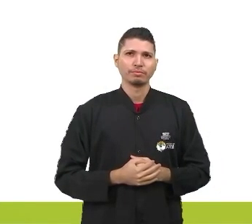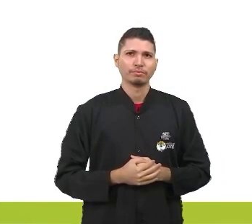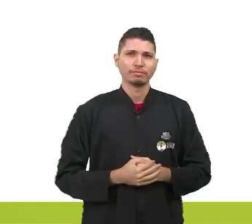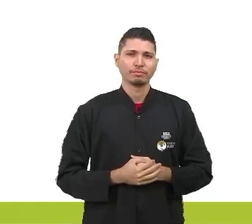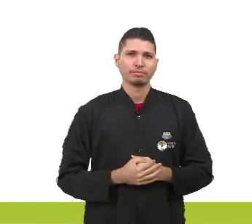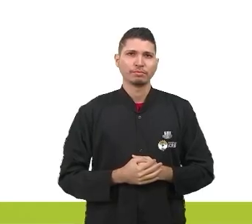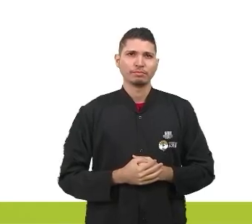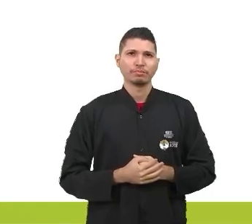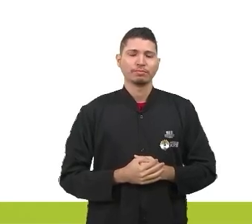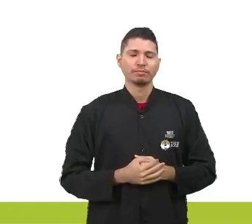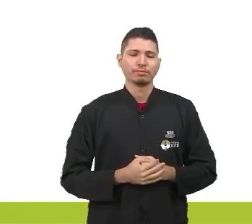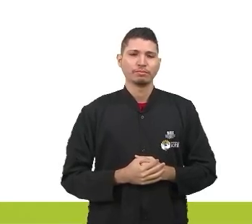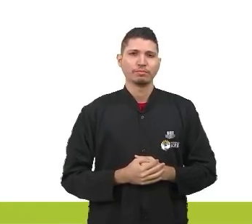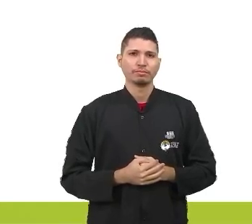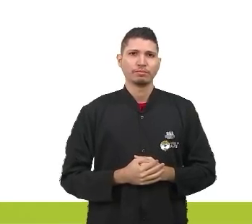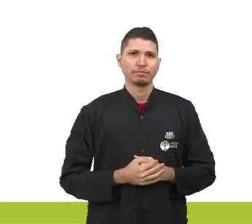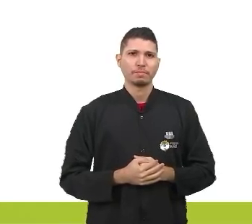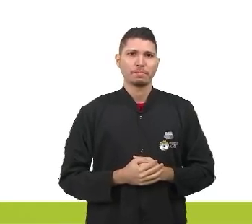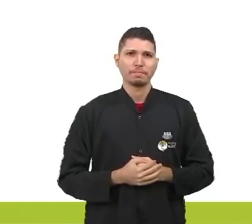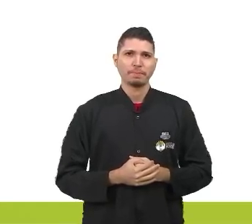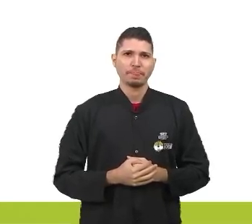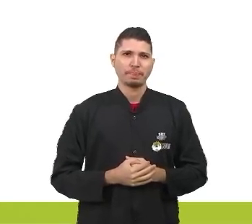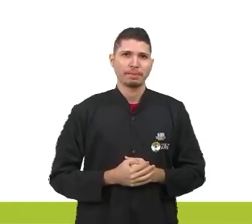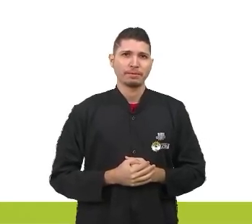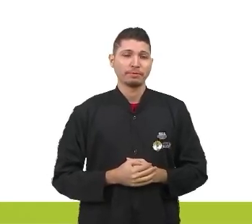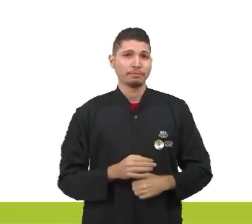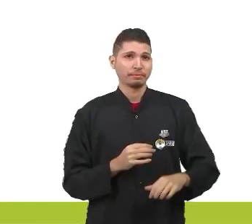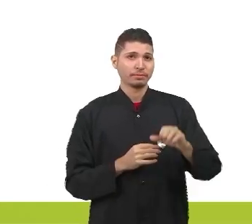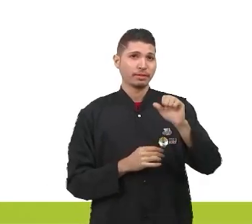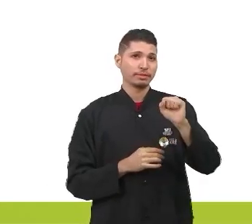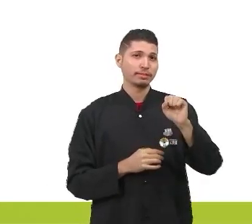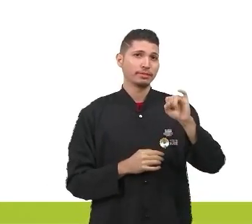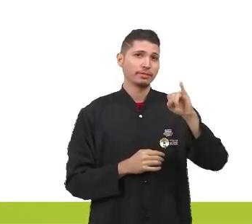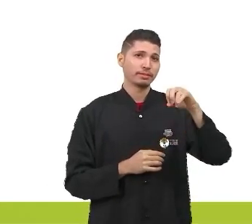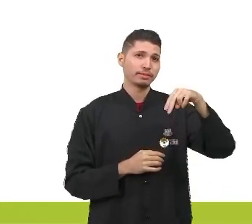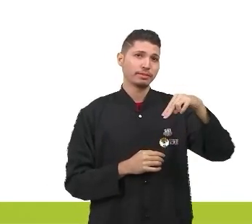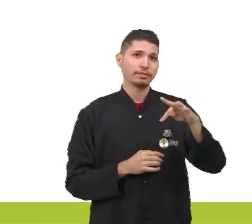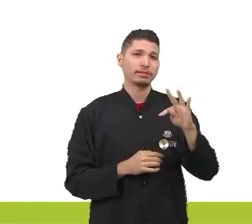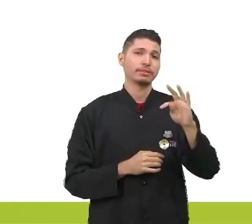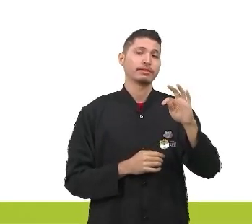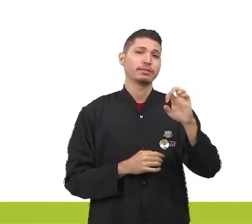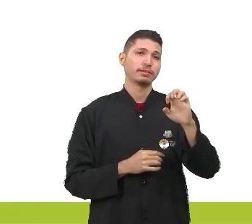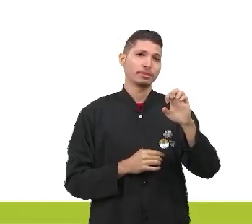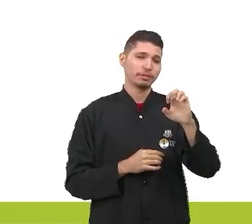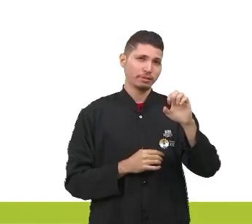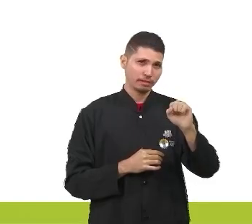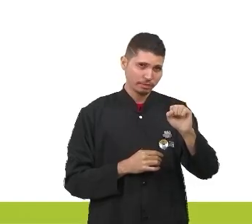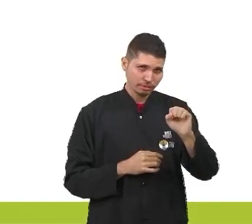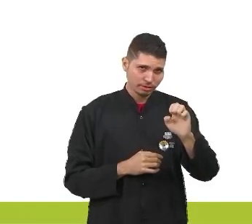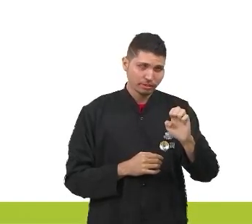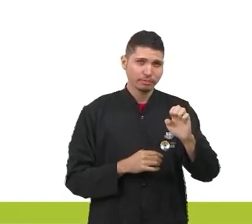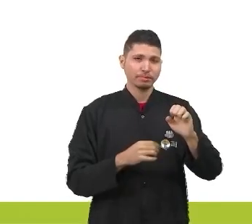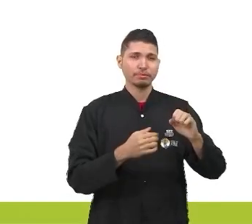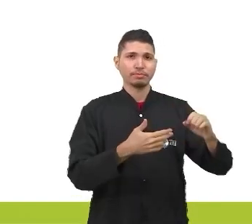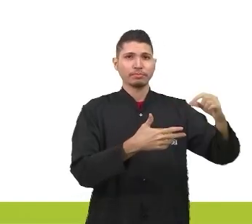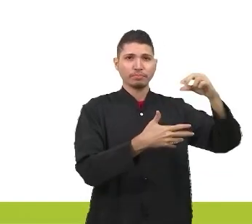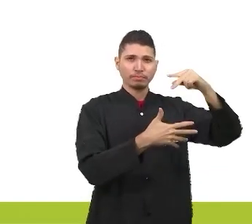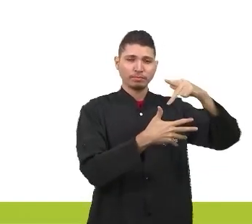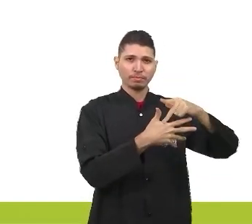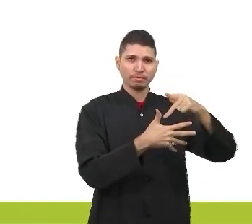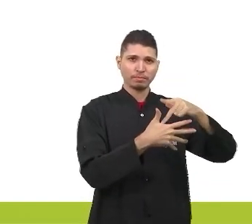Agora, nós vamos falar um pouquinho mais de síntese de proteínas. De novo, síntese de proteínas. Olha só,